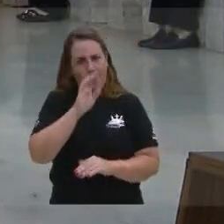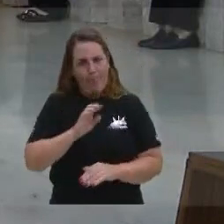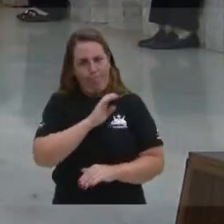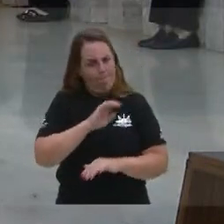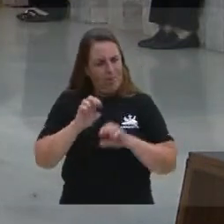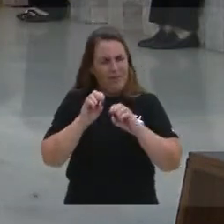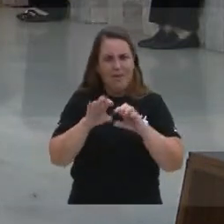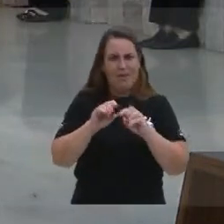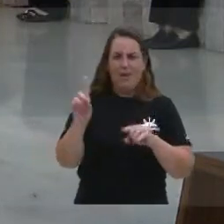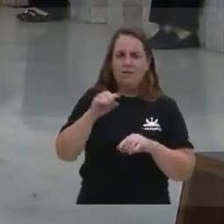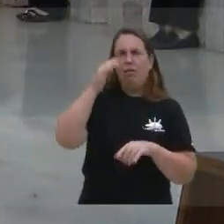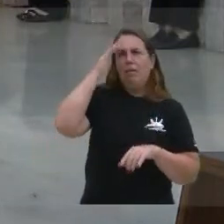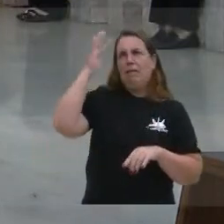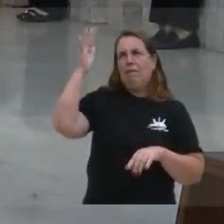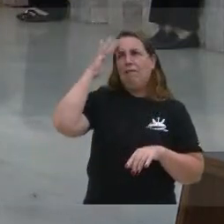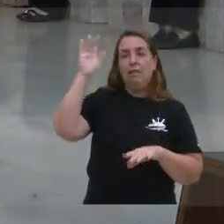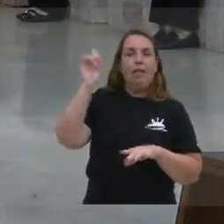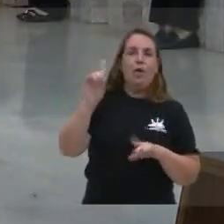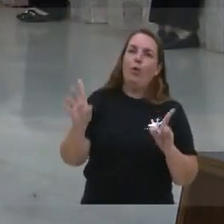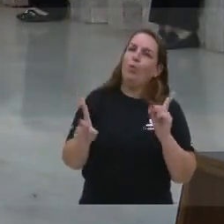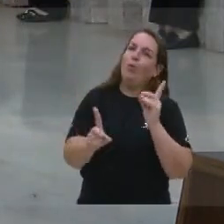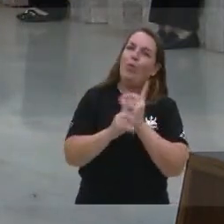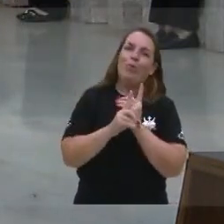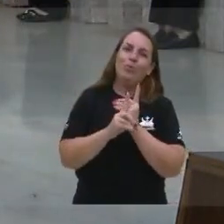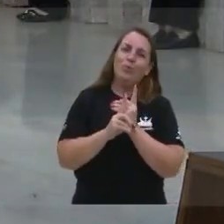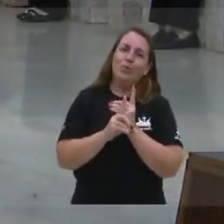é decoreba, é encontro.